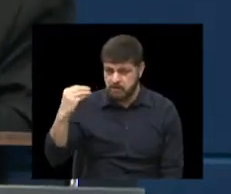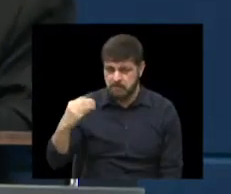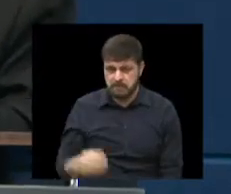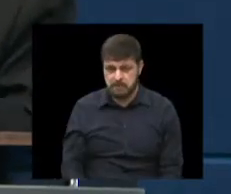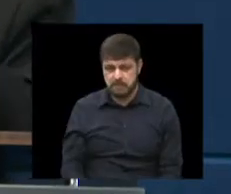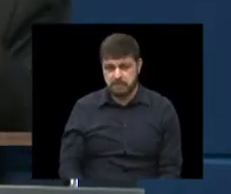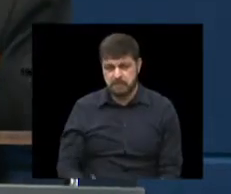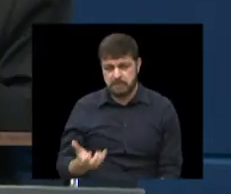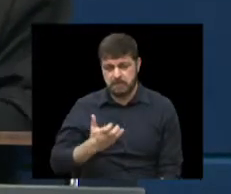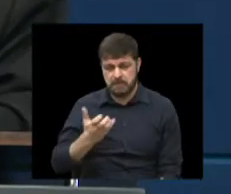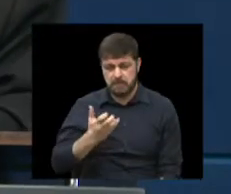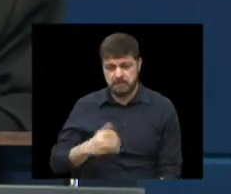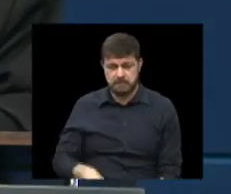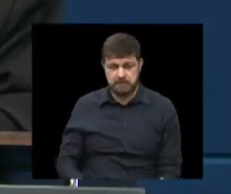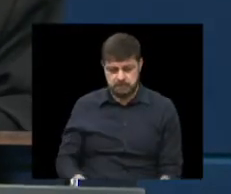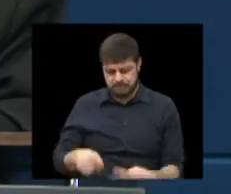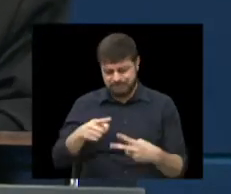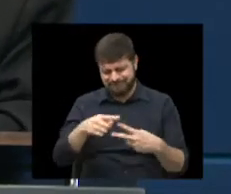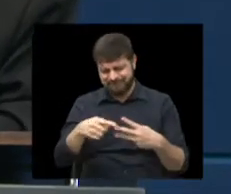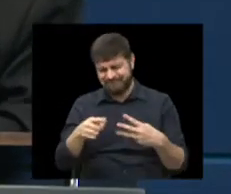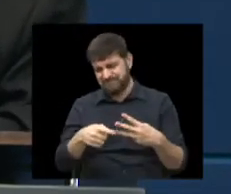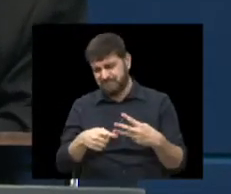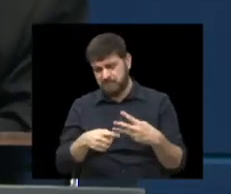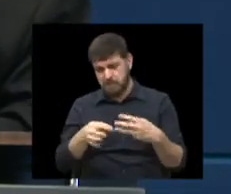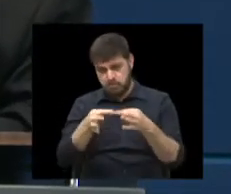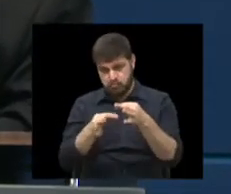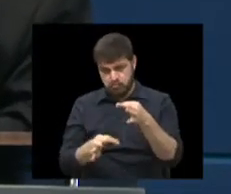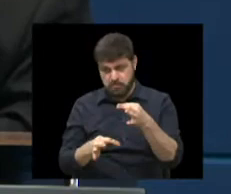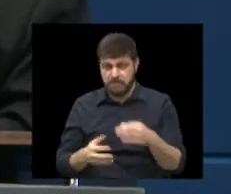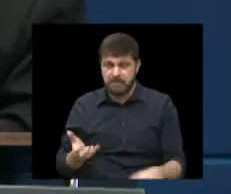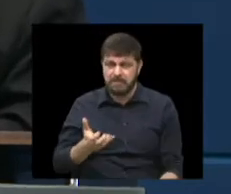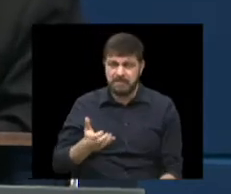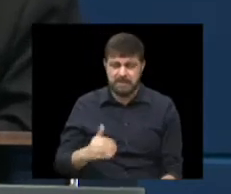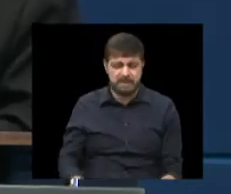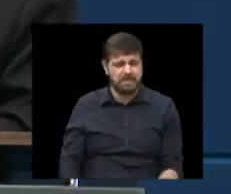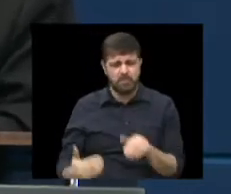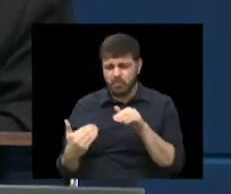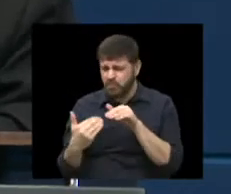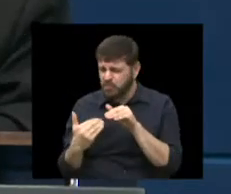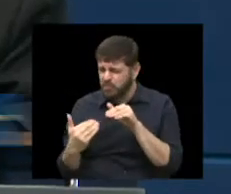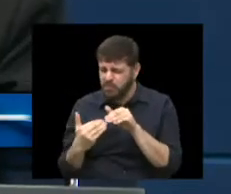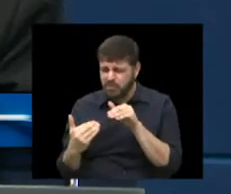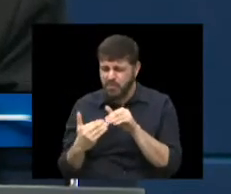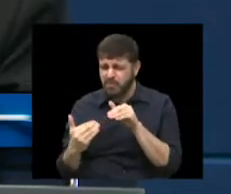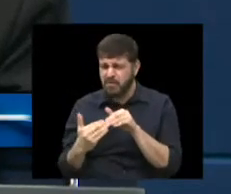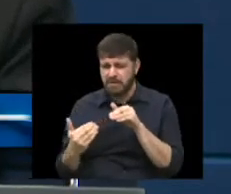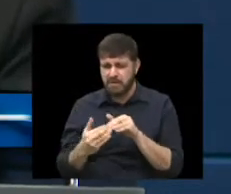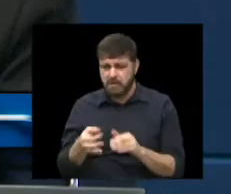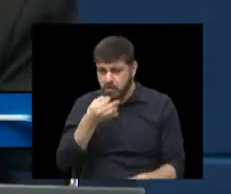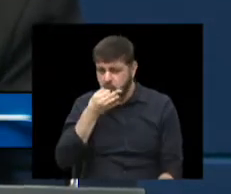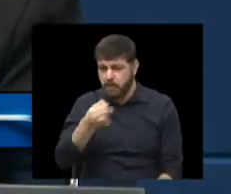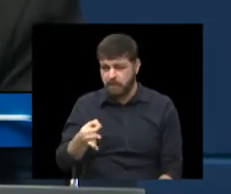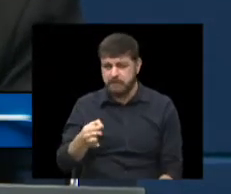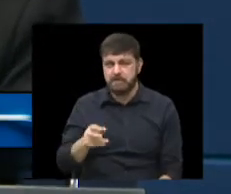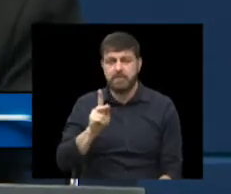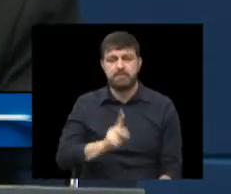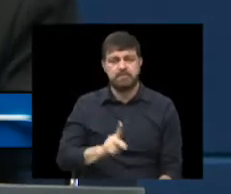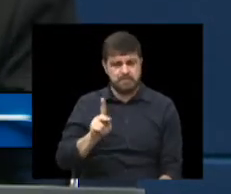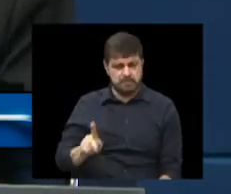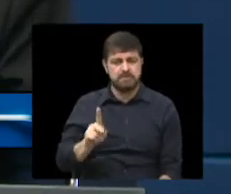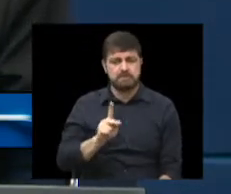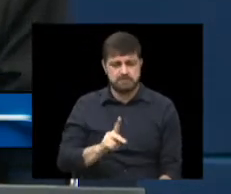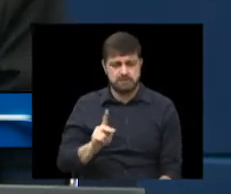ia fazer uma fala, vou emendar umas 2 ou 3. Primeiro, queria concordar totalmente com a fala do vereador professor